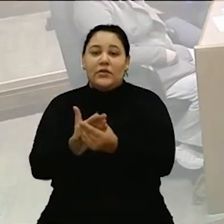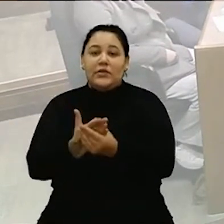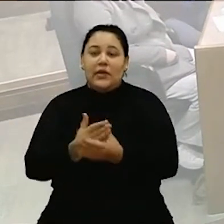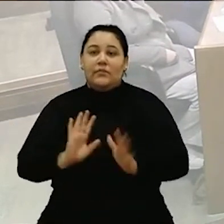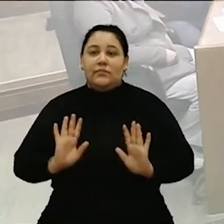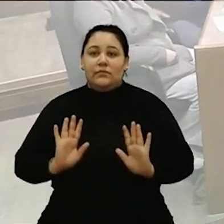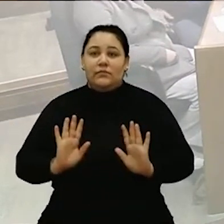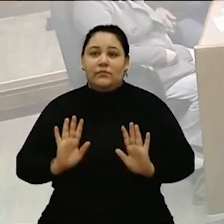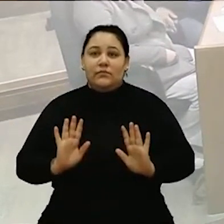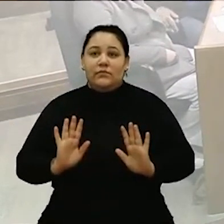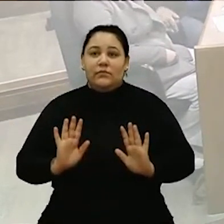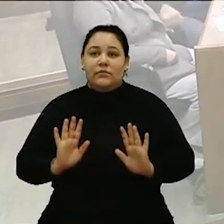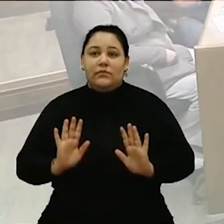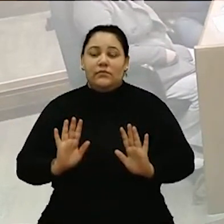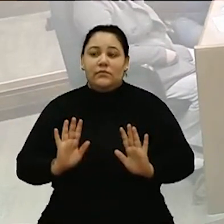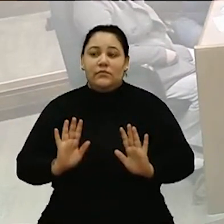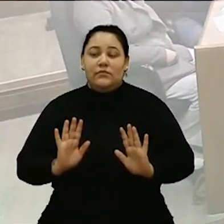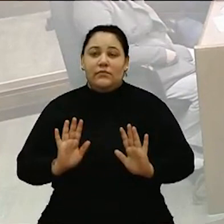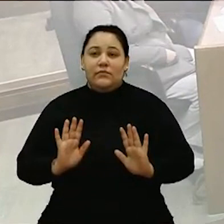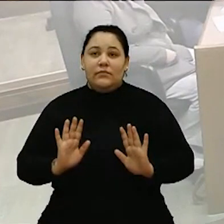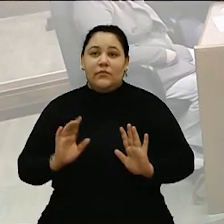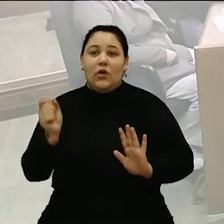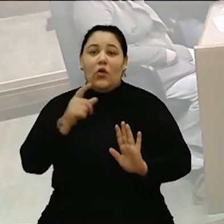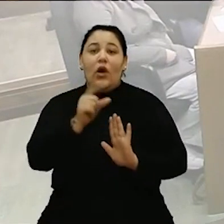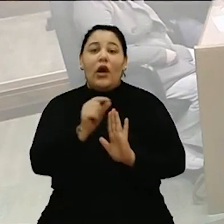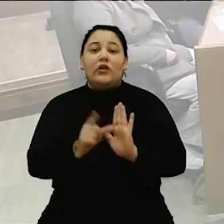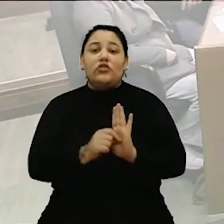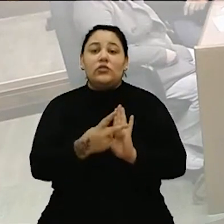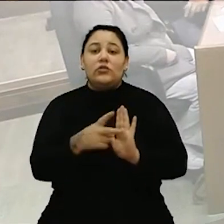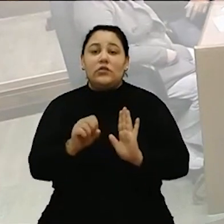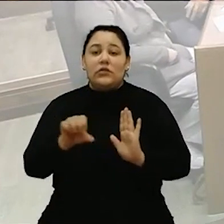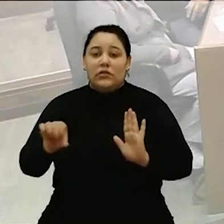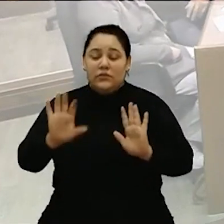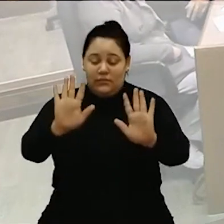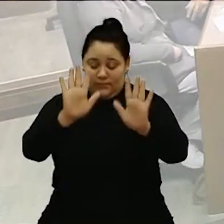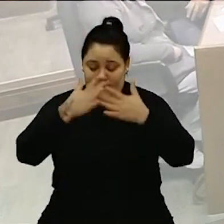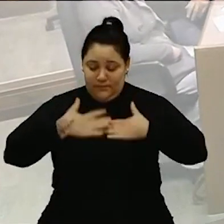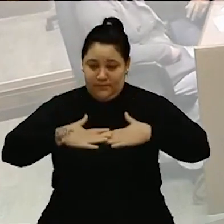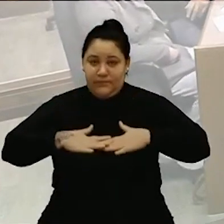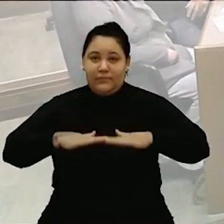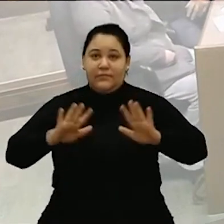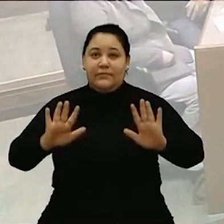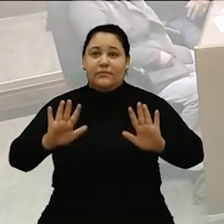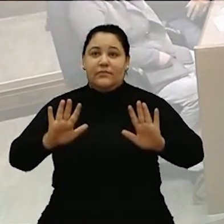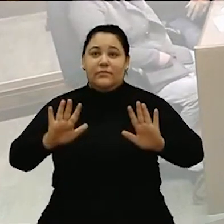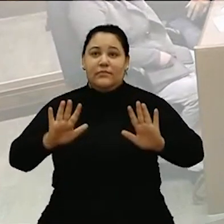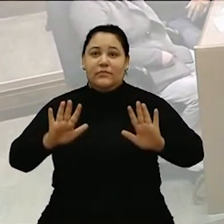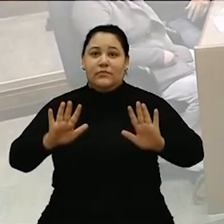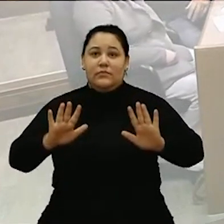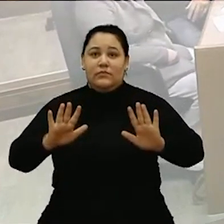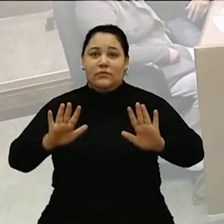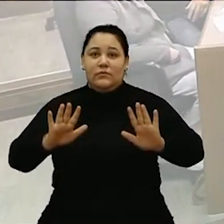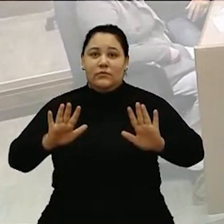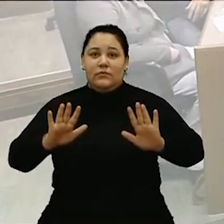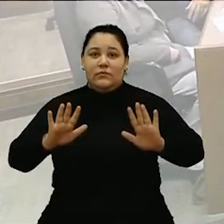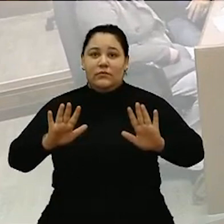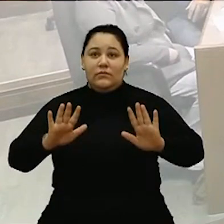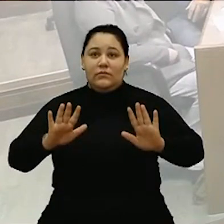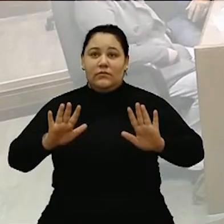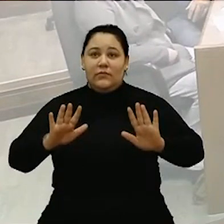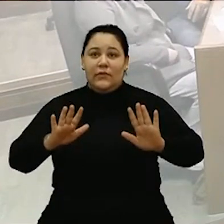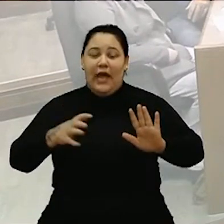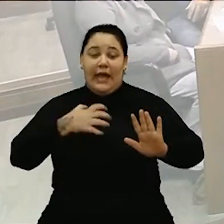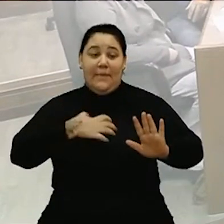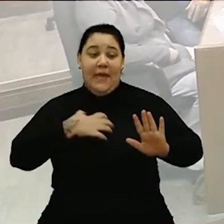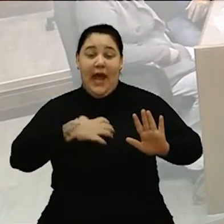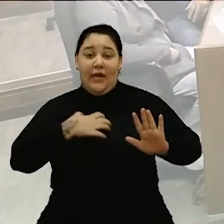minuto. Qual o artigo? Gente, qual o artigo, vereadora? 209. Nossa, que braba. Não, braba tu, eu sei muito bem. Braba. Eu tô falando